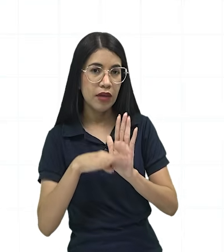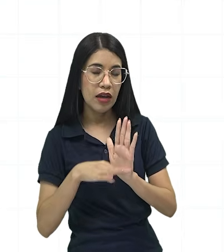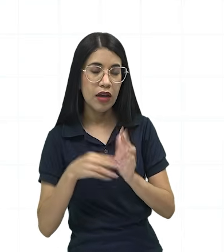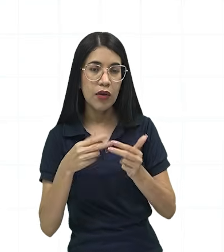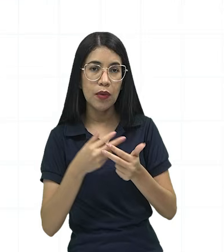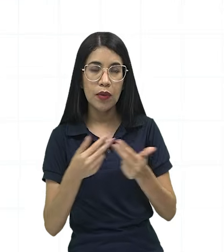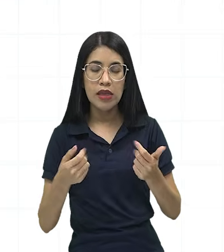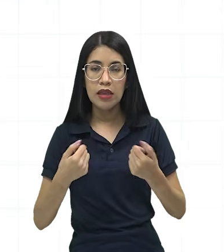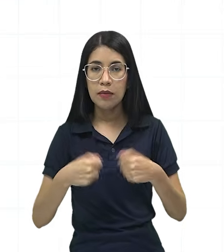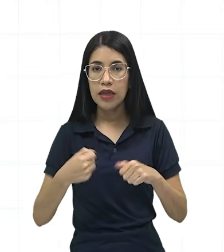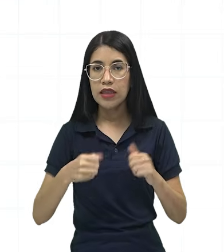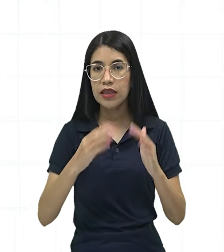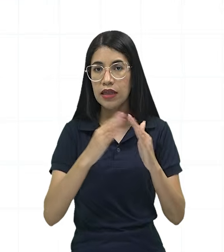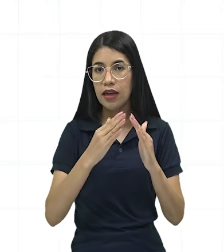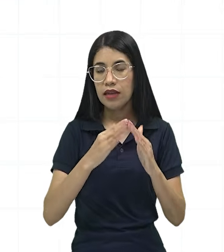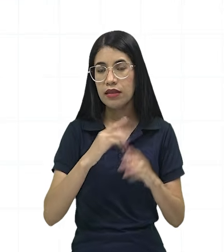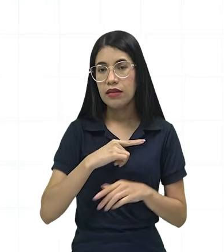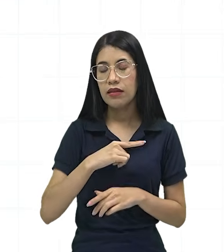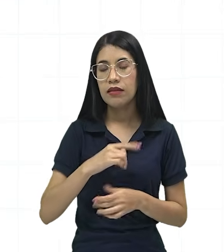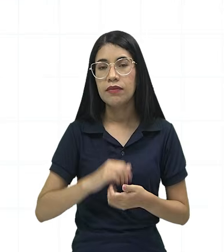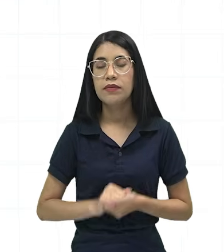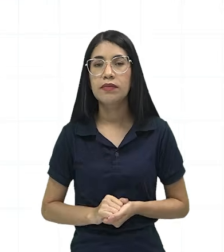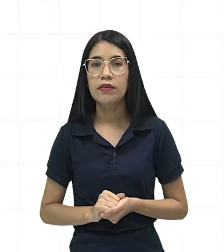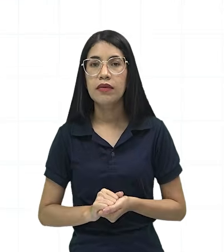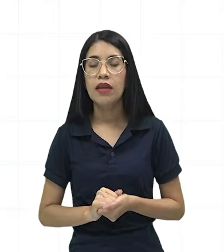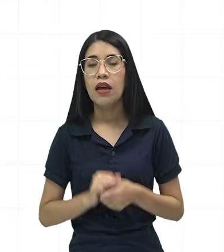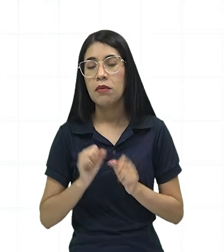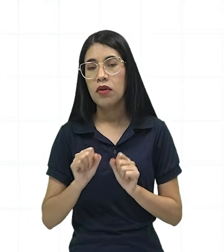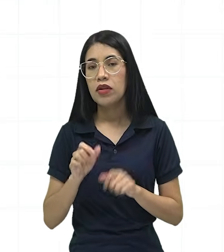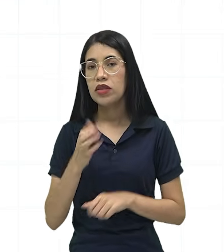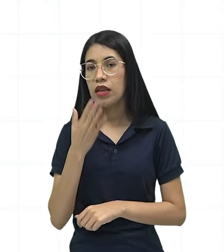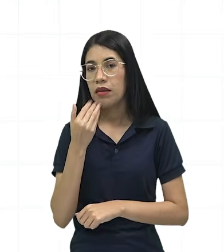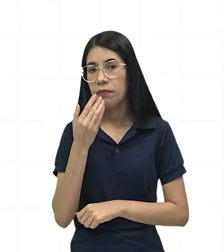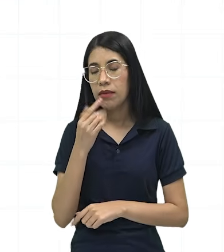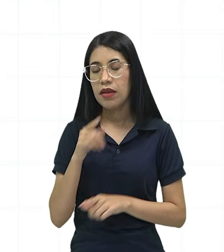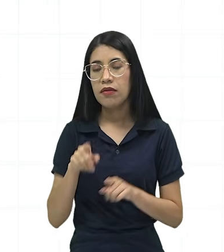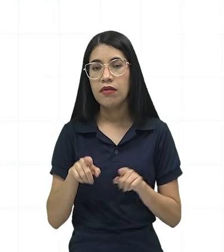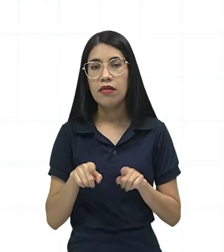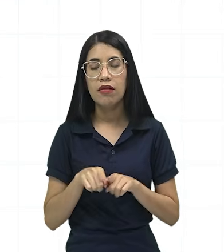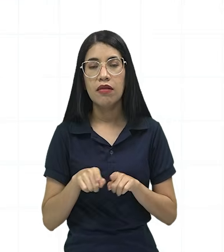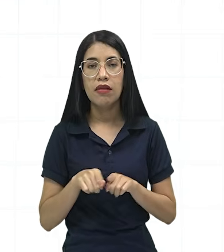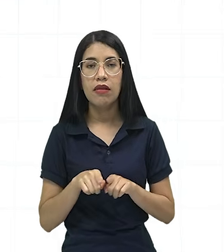você está precisando na sua casa, né? Seja alimentos, seja